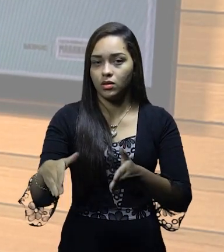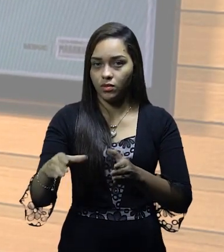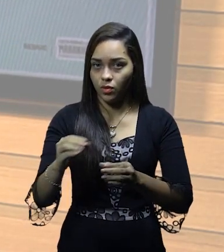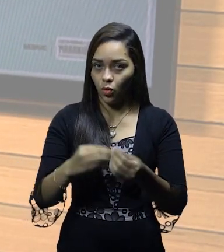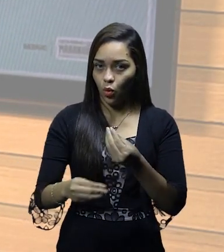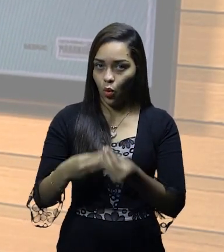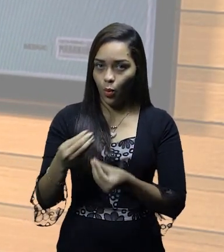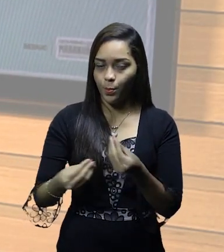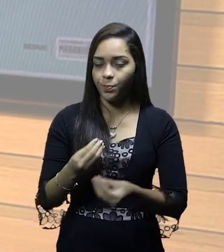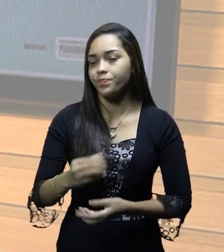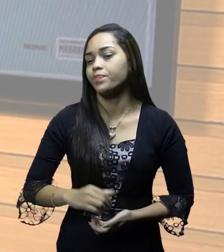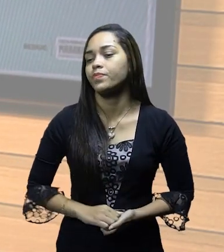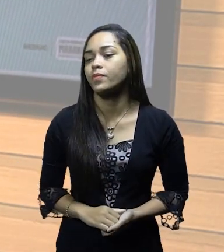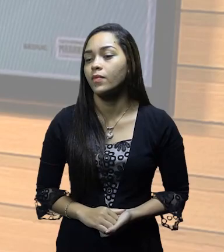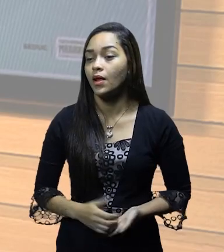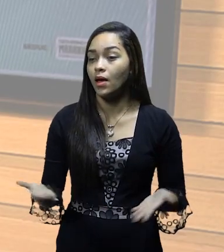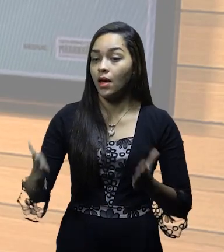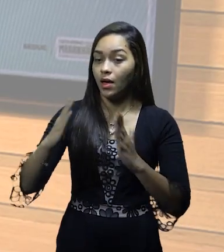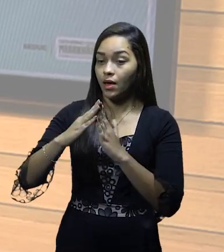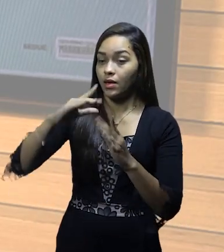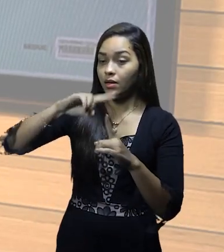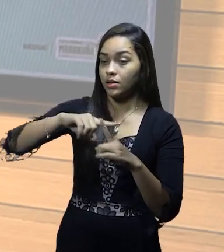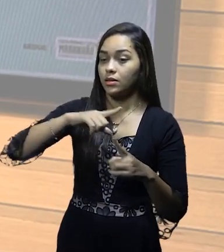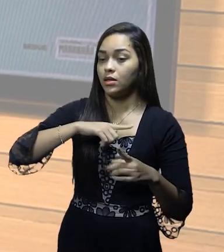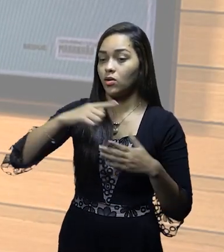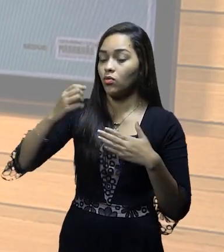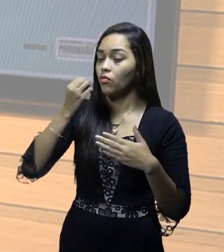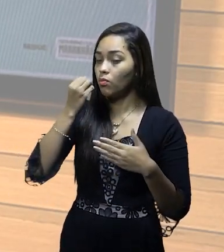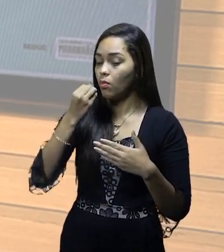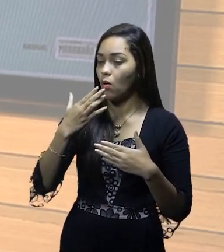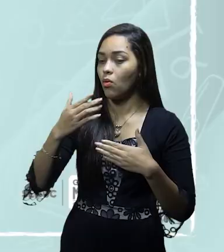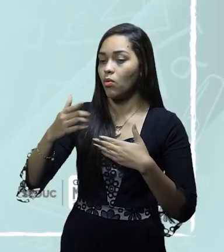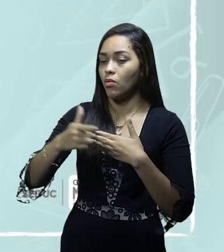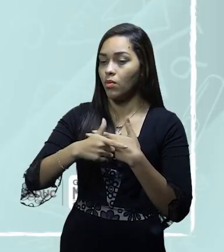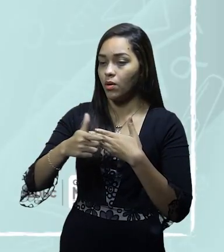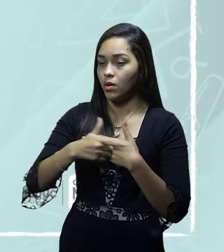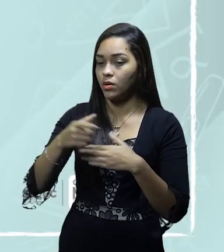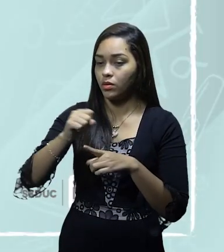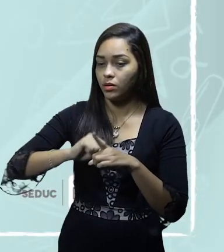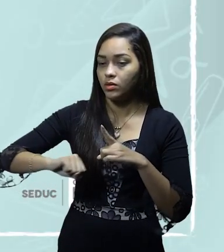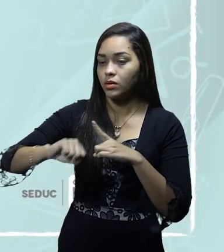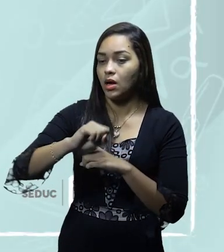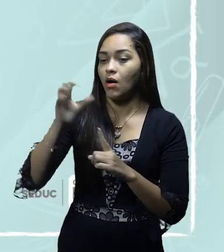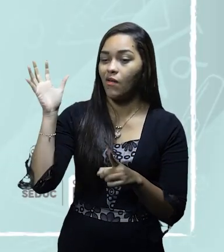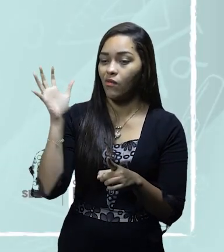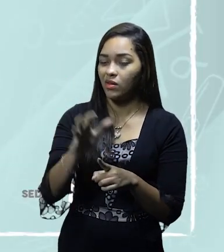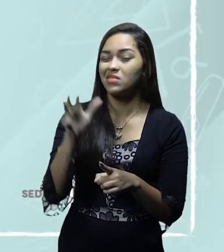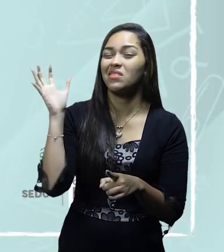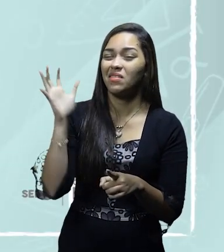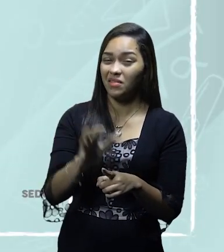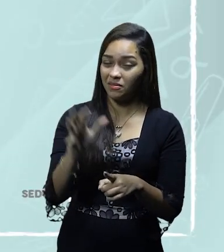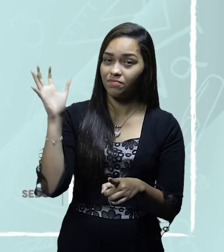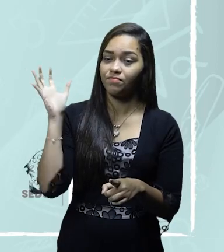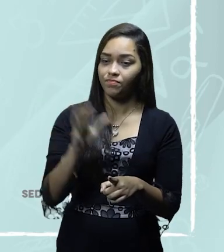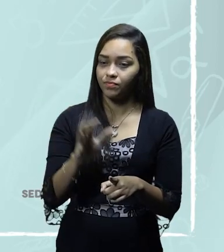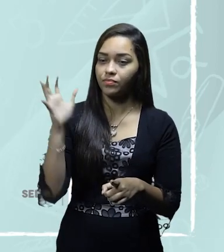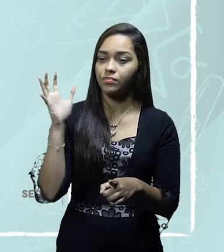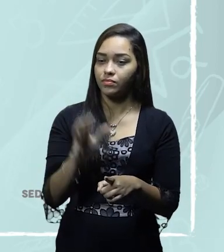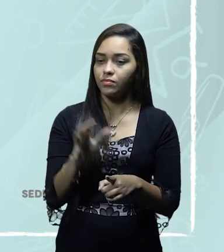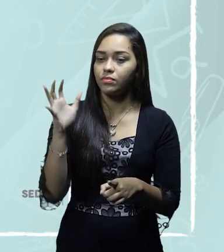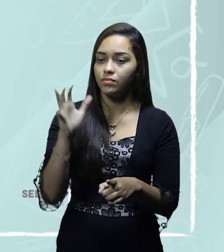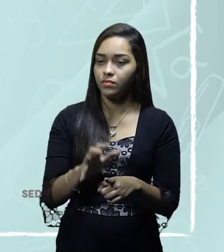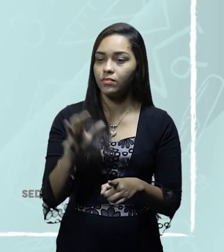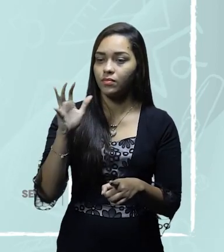né, comandava e conduzia. Dessa forma, a igreja tinha um forte